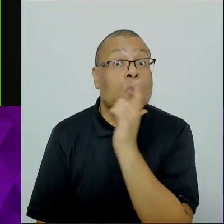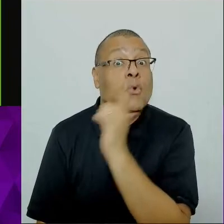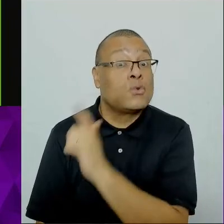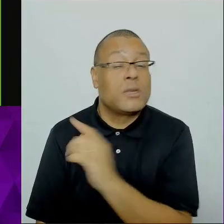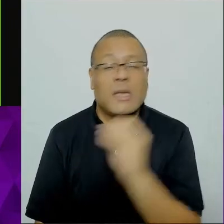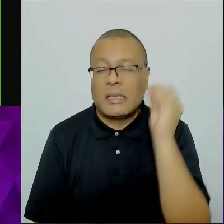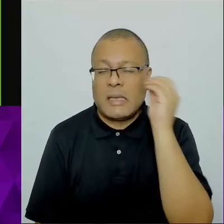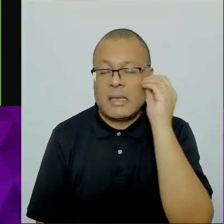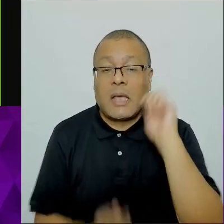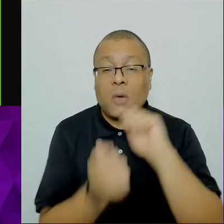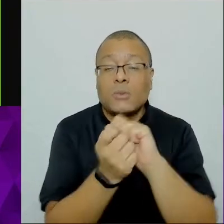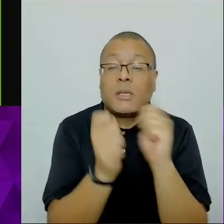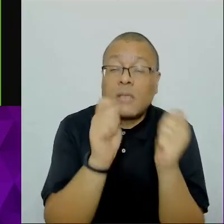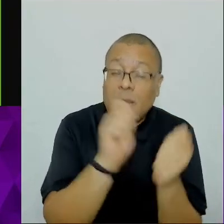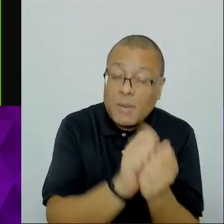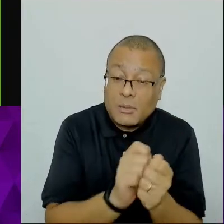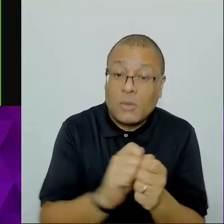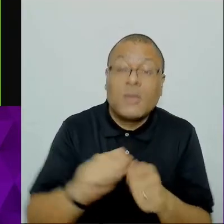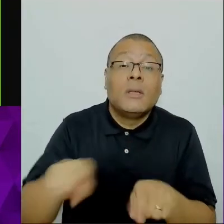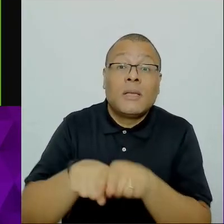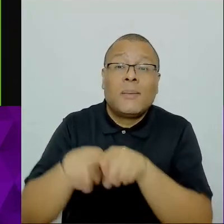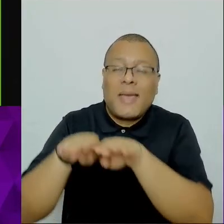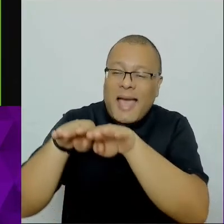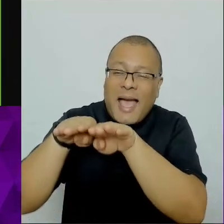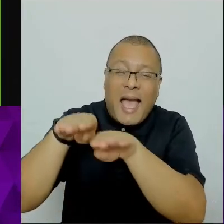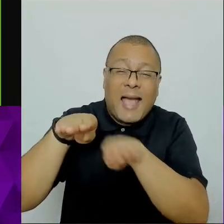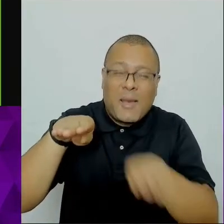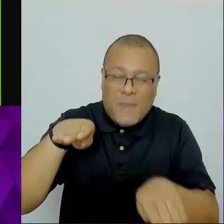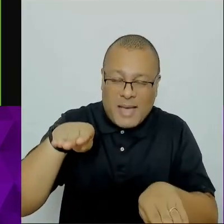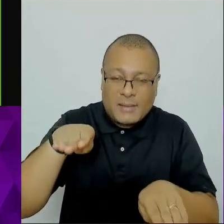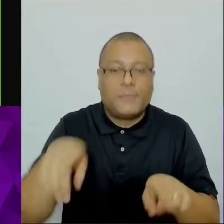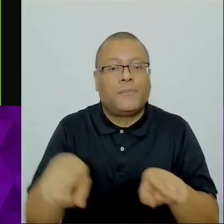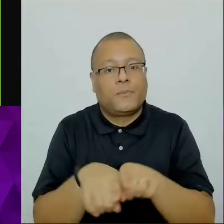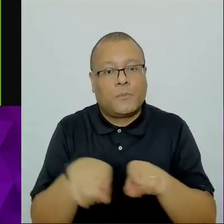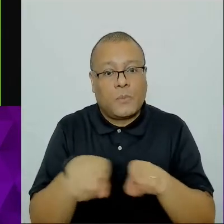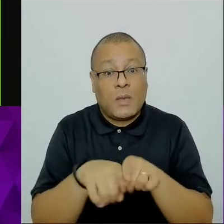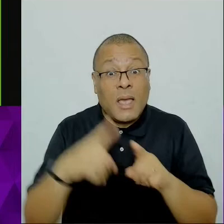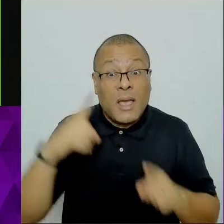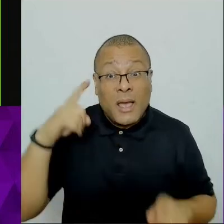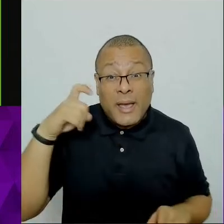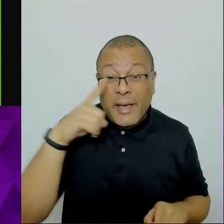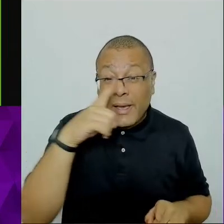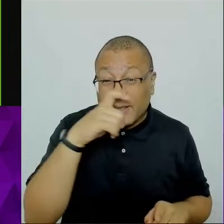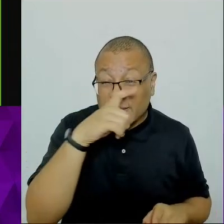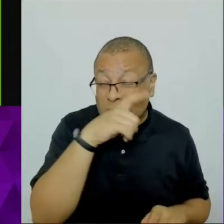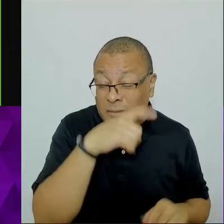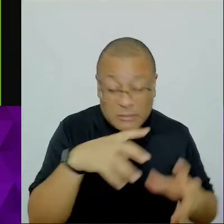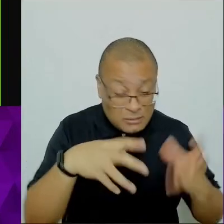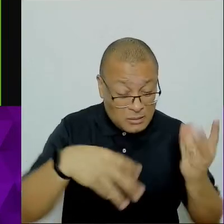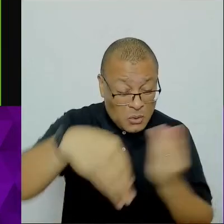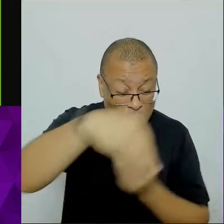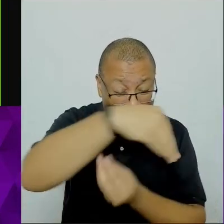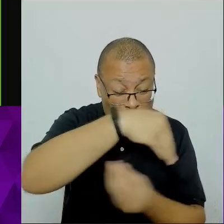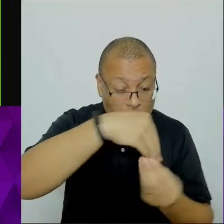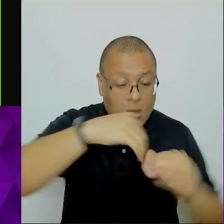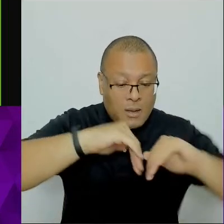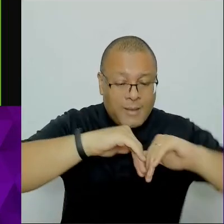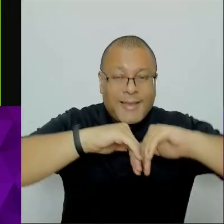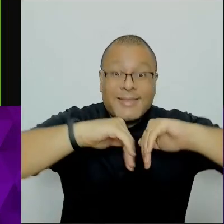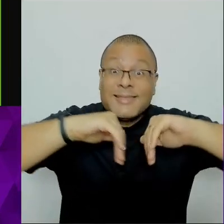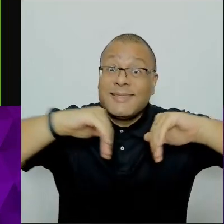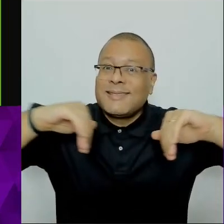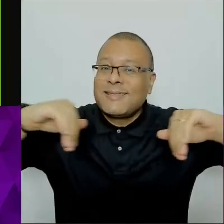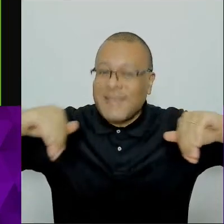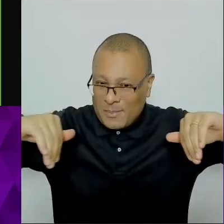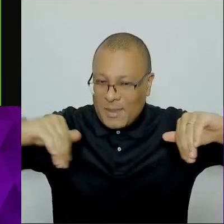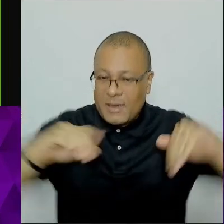os adaptadores, cada camada em específico. Ajuda a tirar as complexidades desnecessárias do domínio, então, como a própria